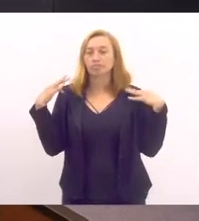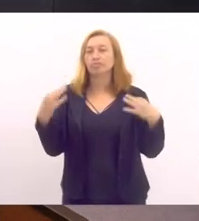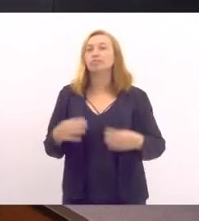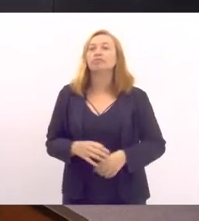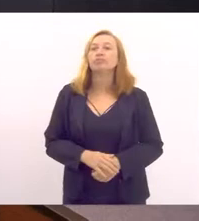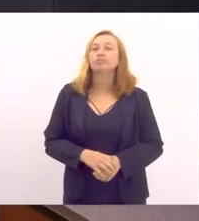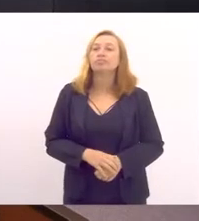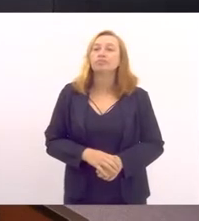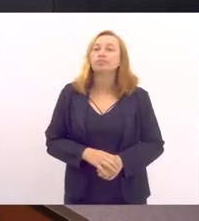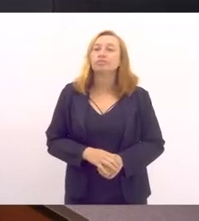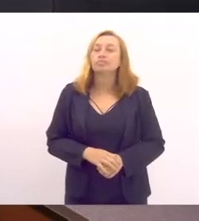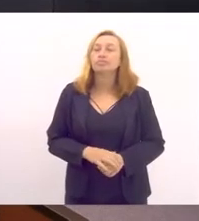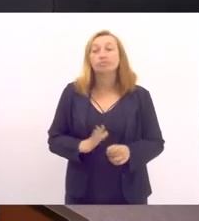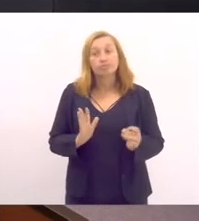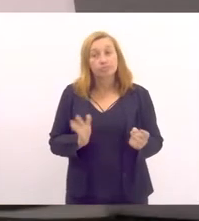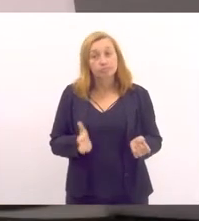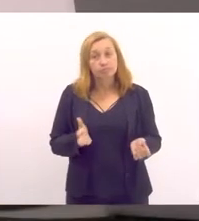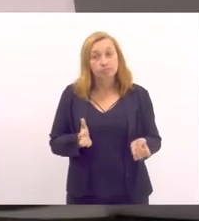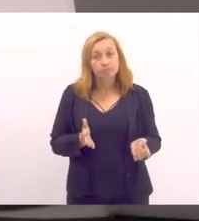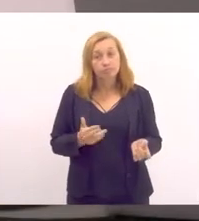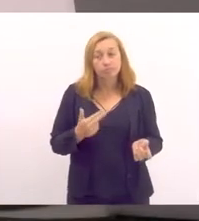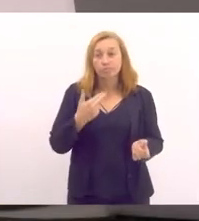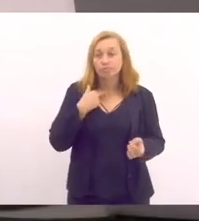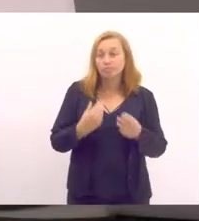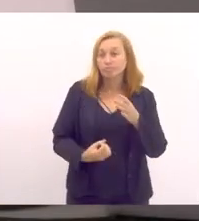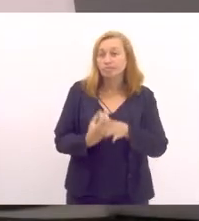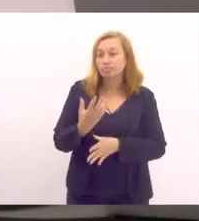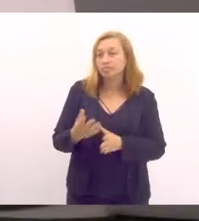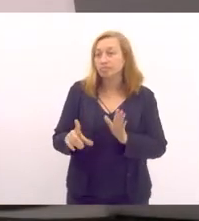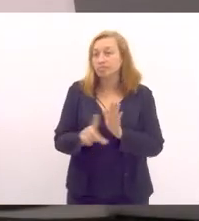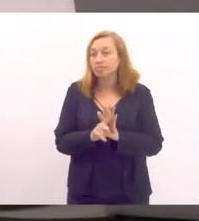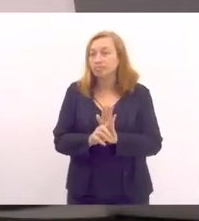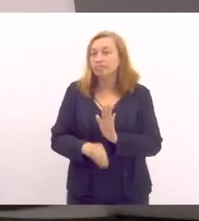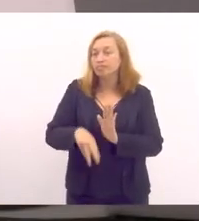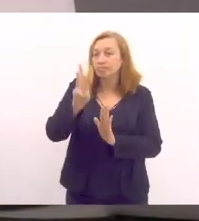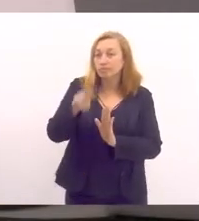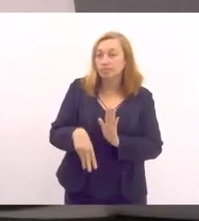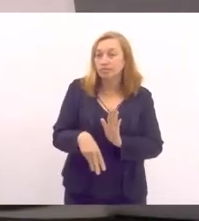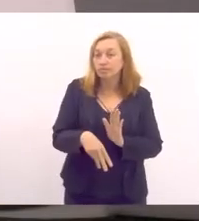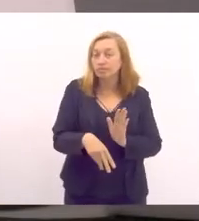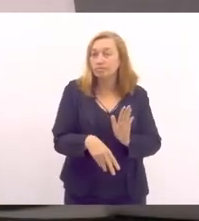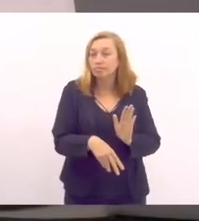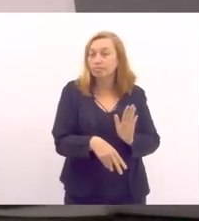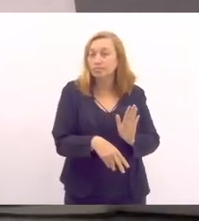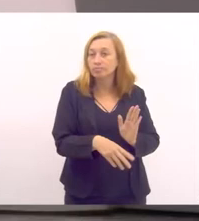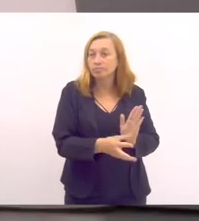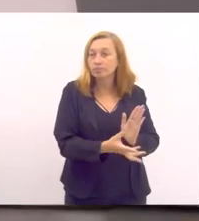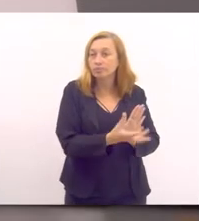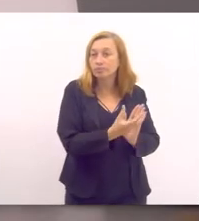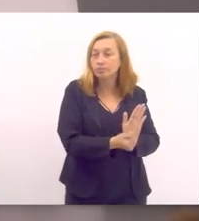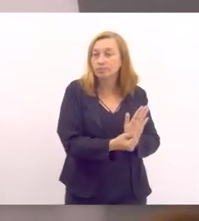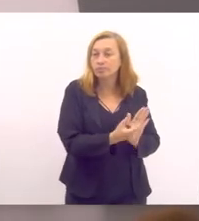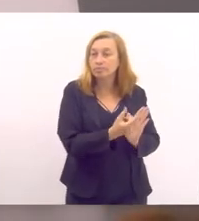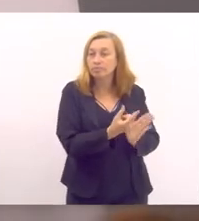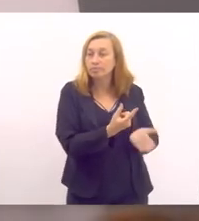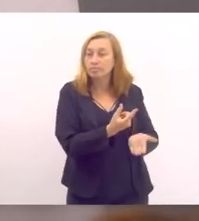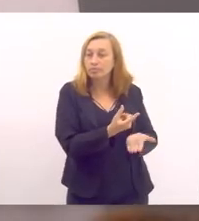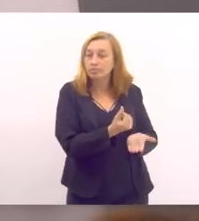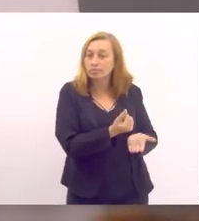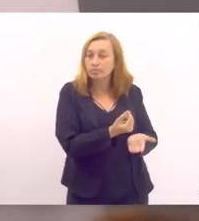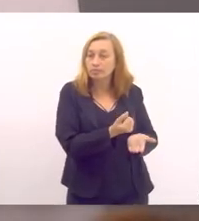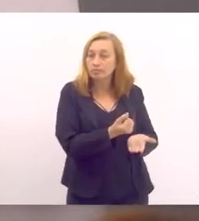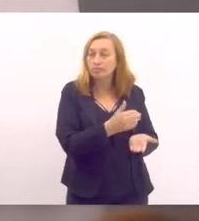o turismo. Agora, não se pode criar na lei dizer que quem vai gerir esse fundo vai ser a secretaria tal, se ela pode ser